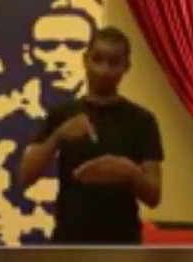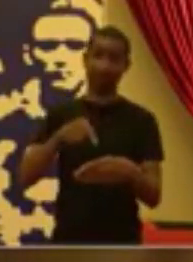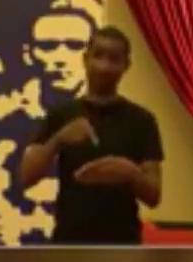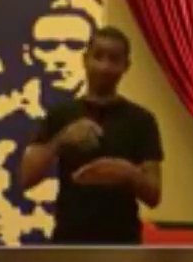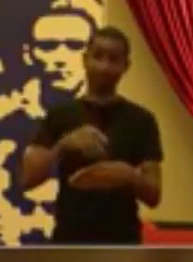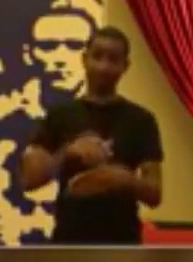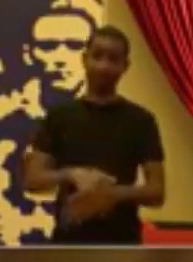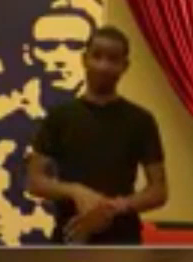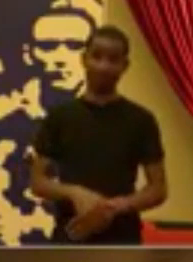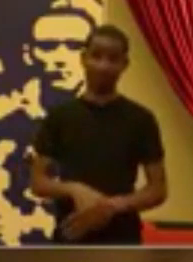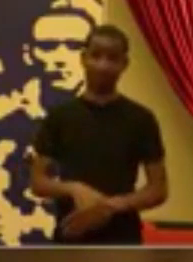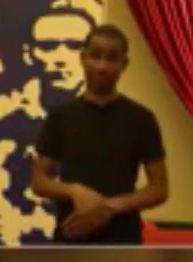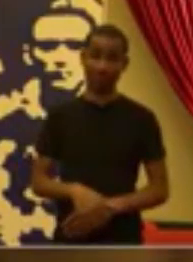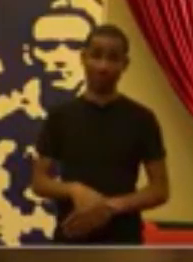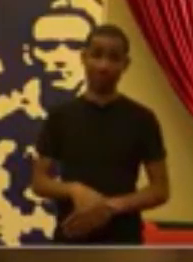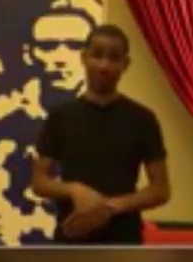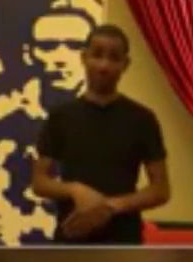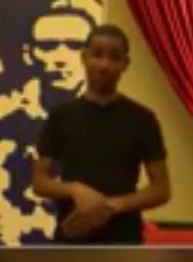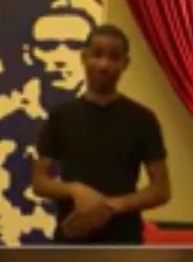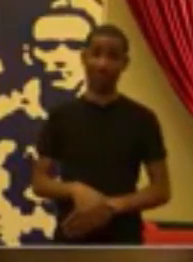soberanas